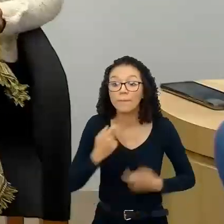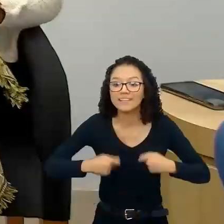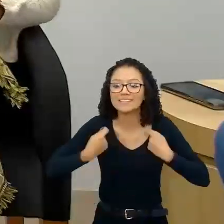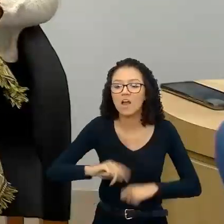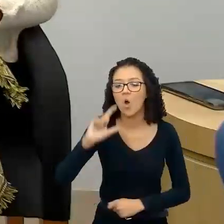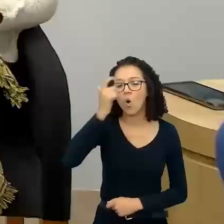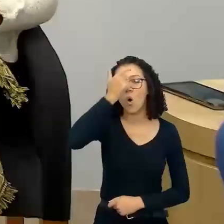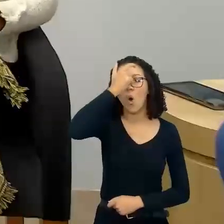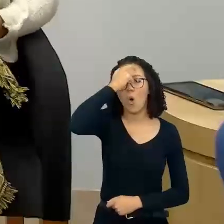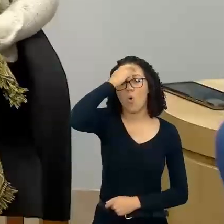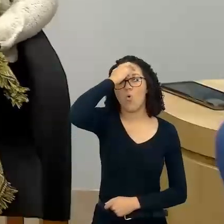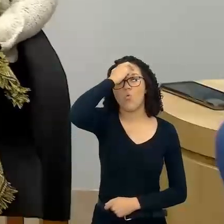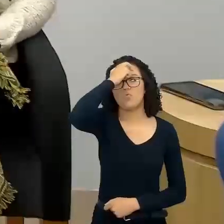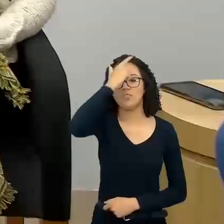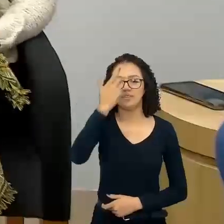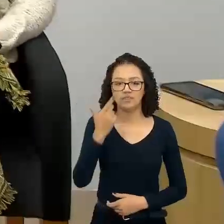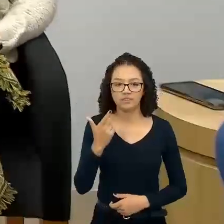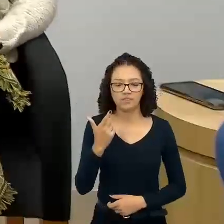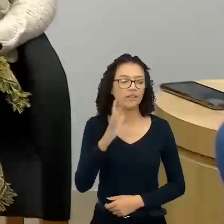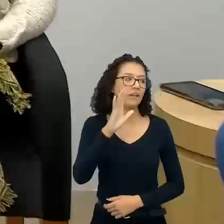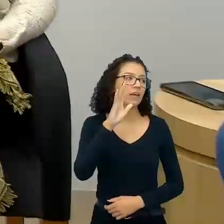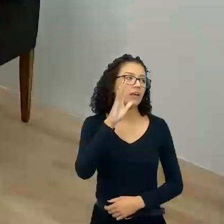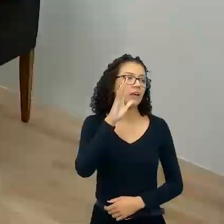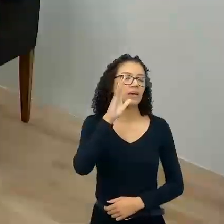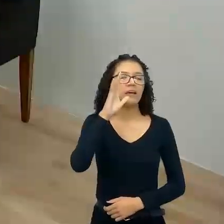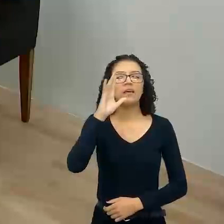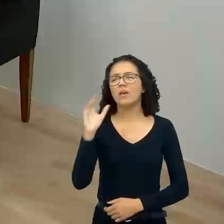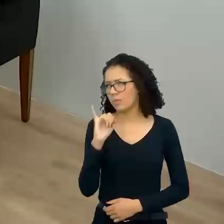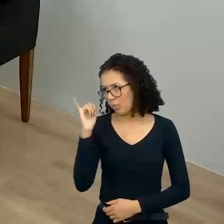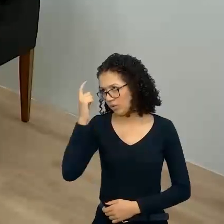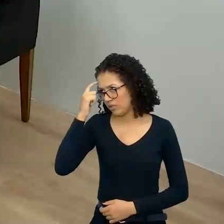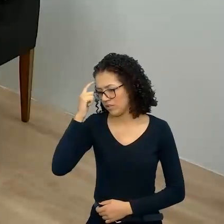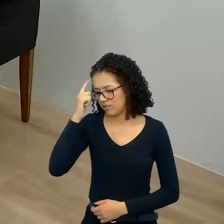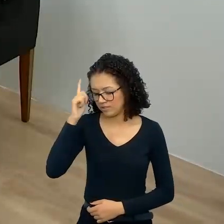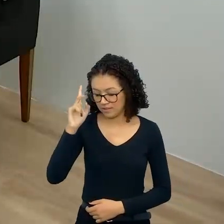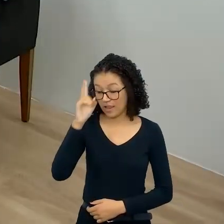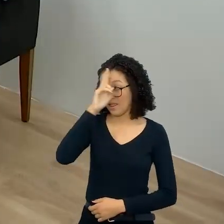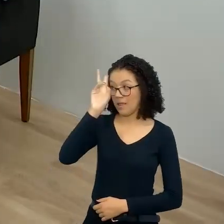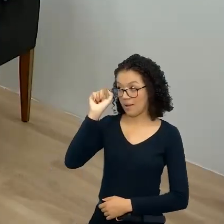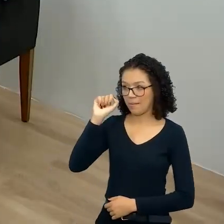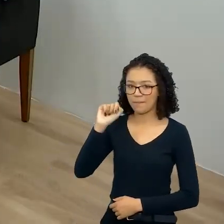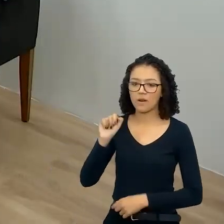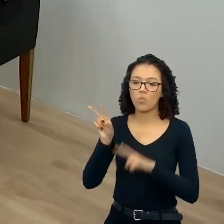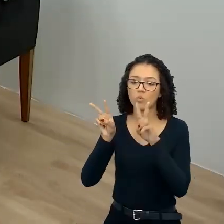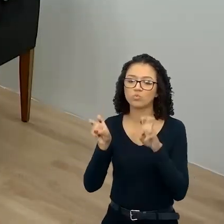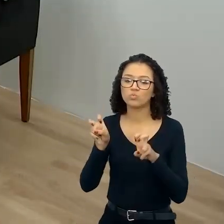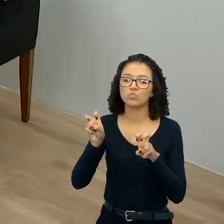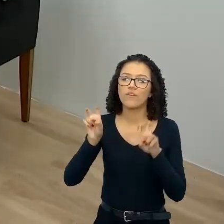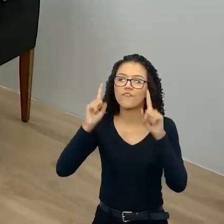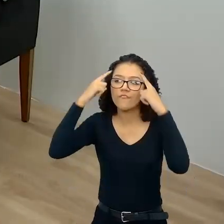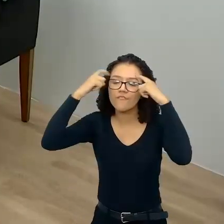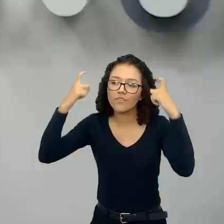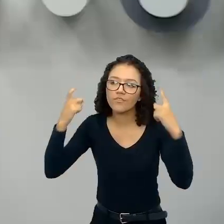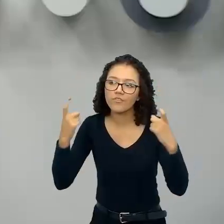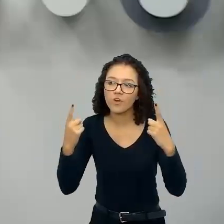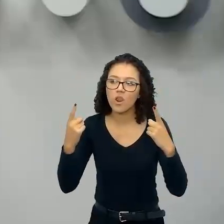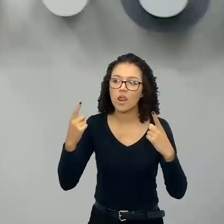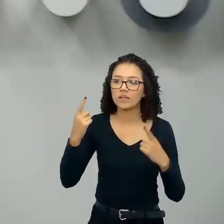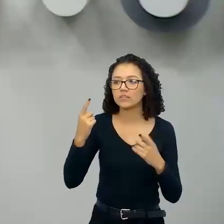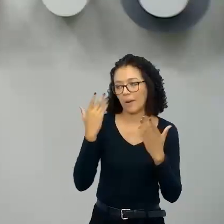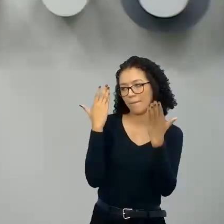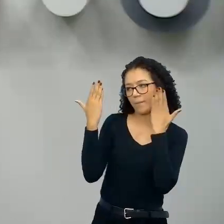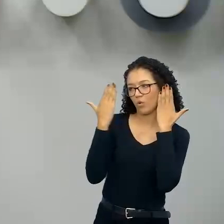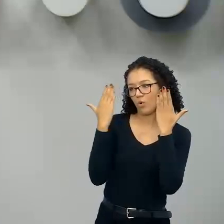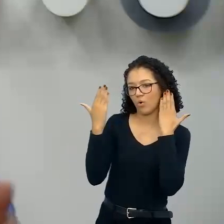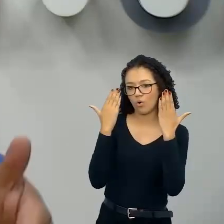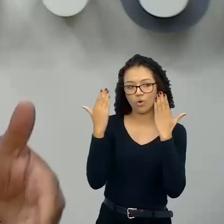aí nas escolas. Só levantar um ponto com relação à violência psicológica, já que nós estamos, né, você citou muito